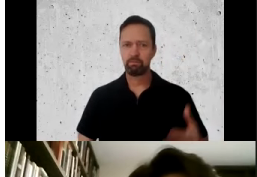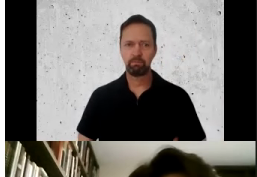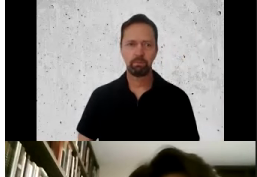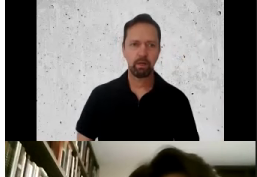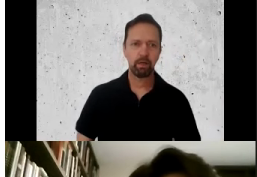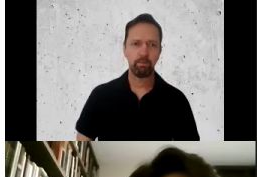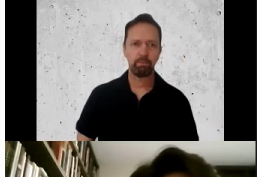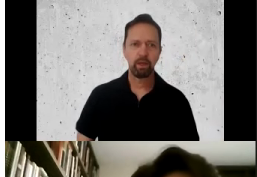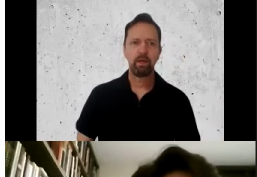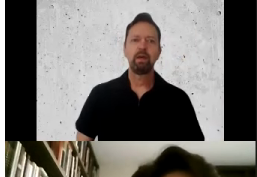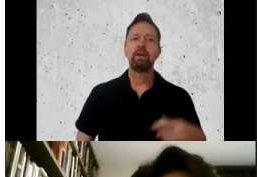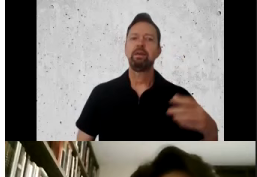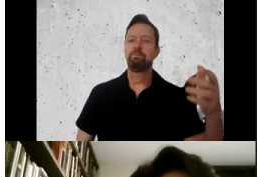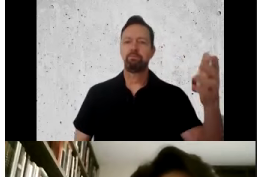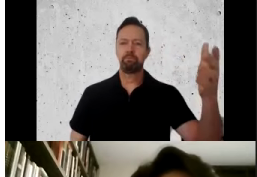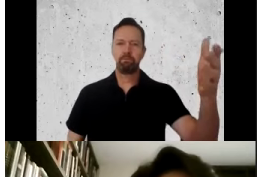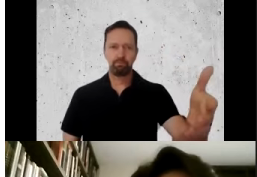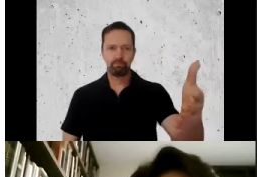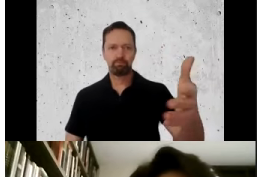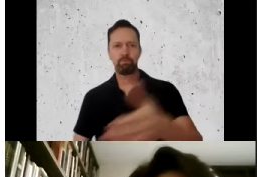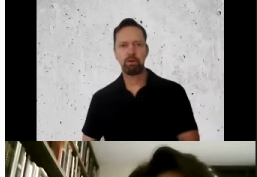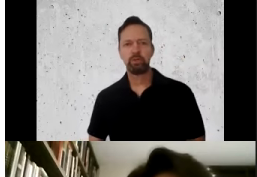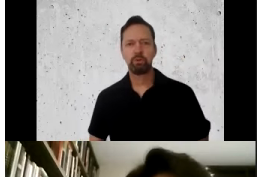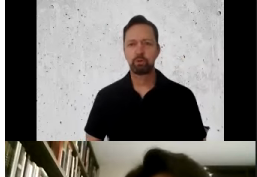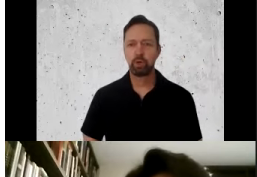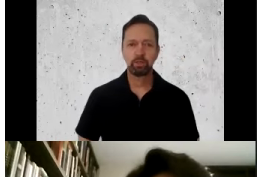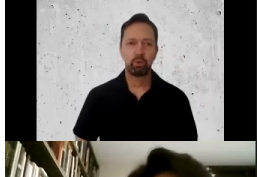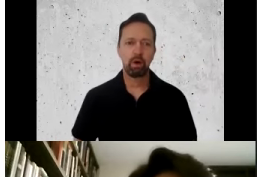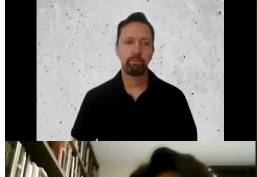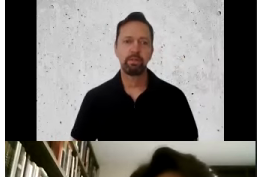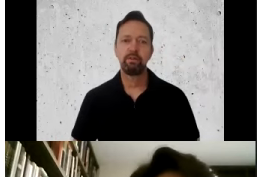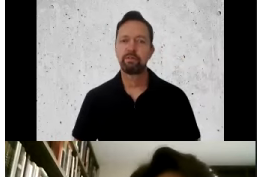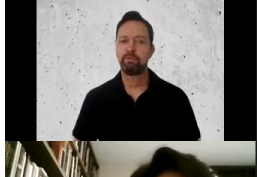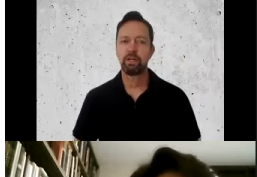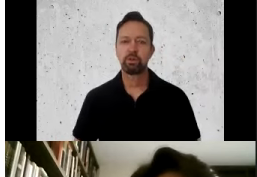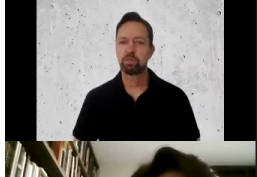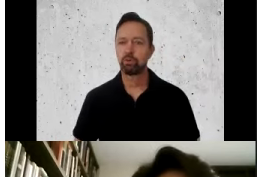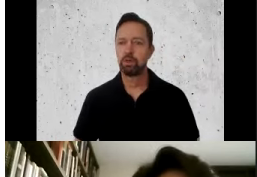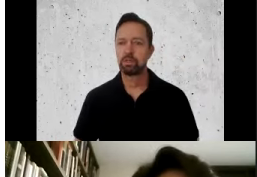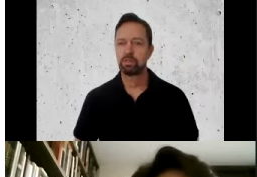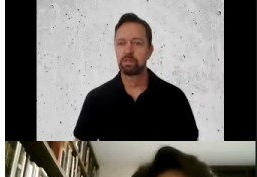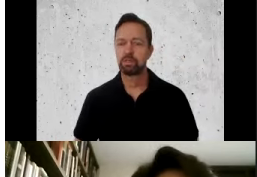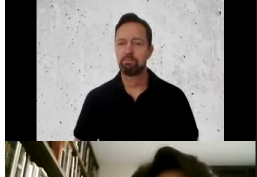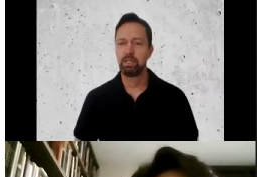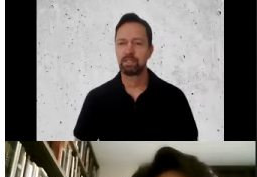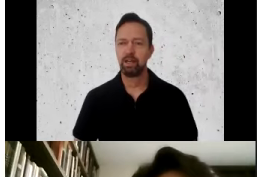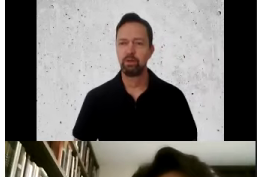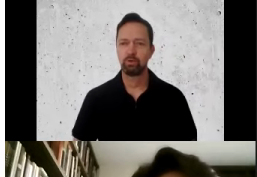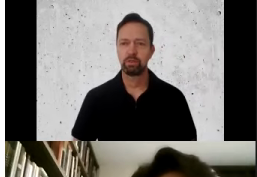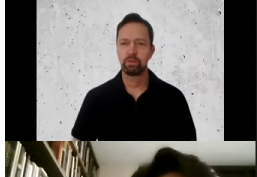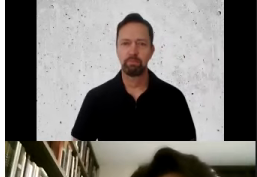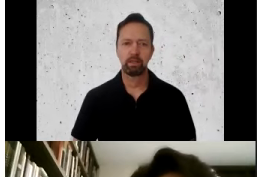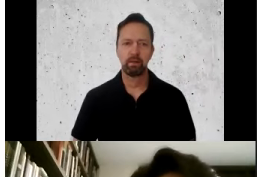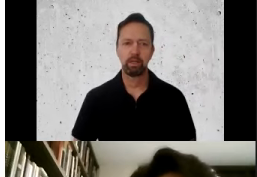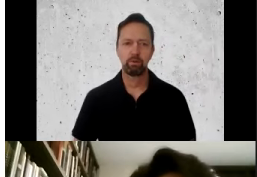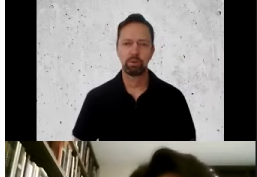franchises, e partnerships, trust, cooperatives, várias outras coisas,